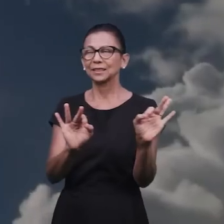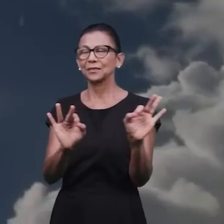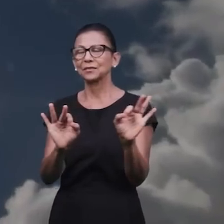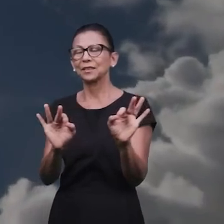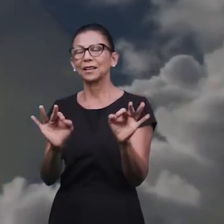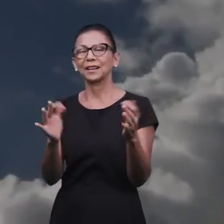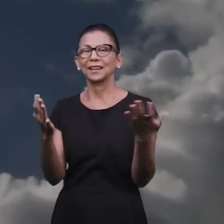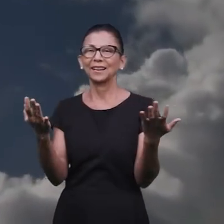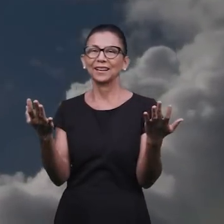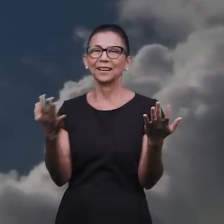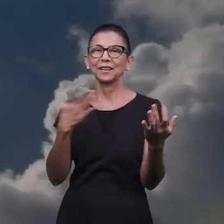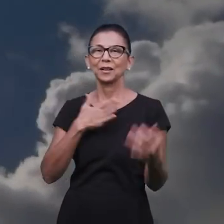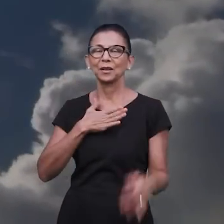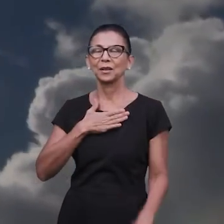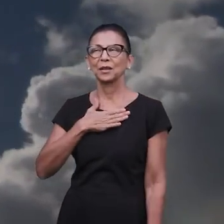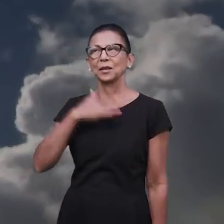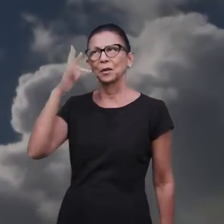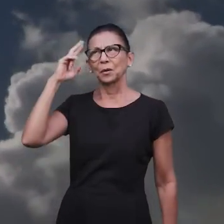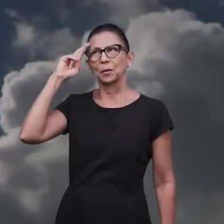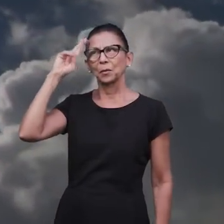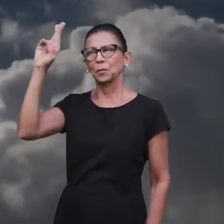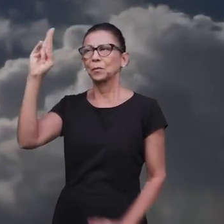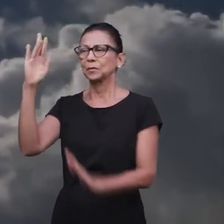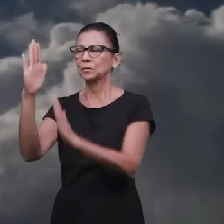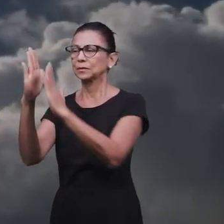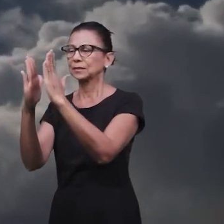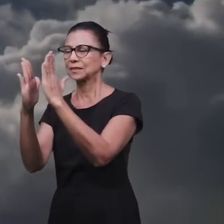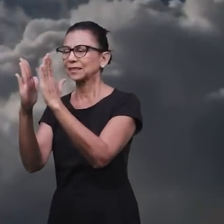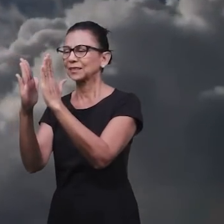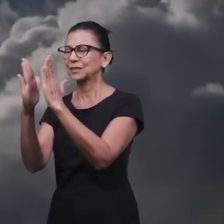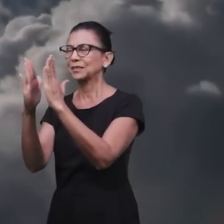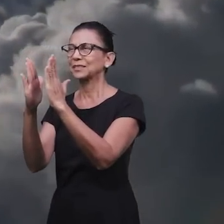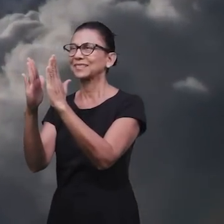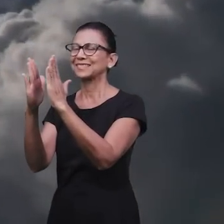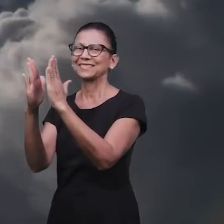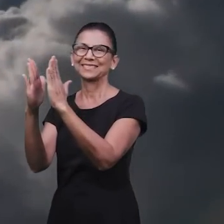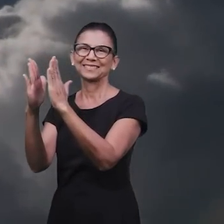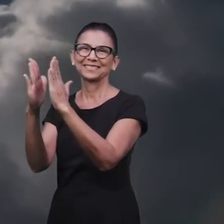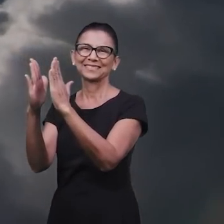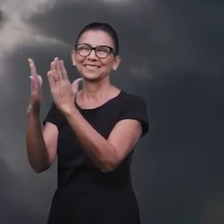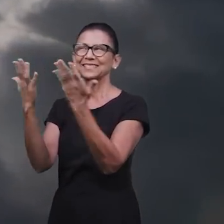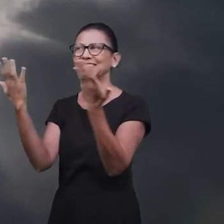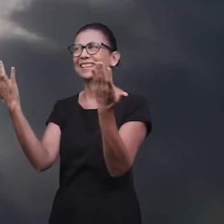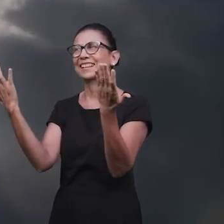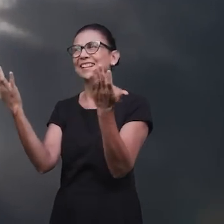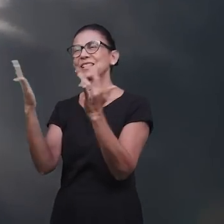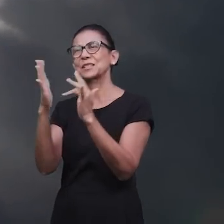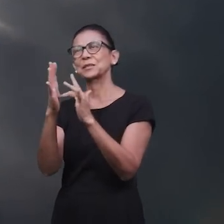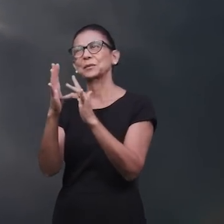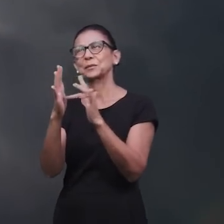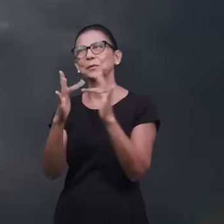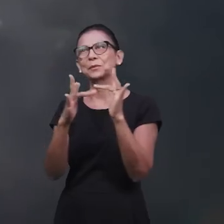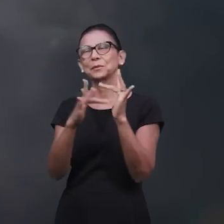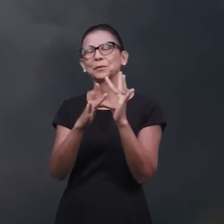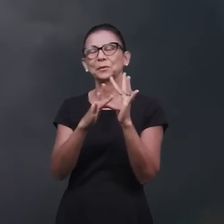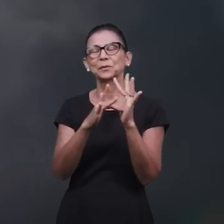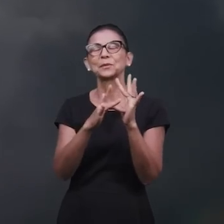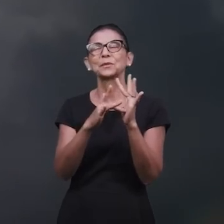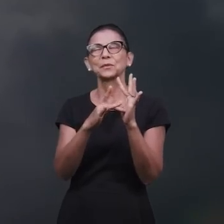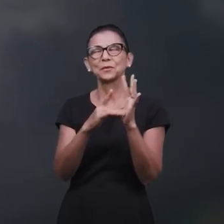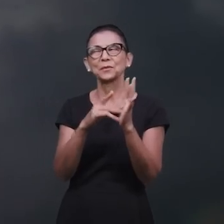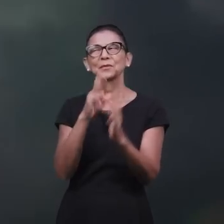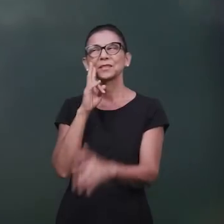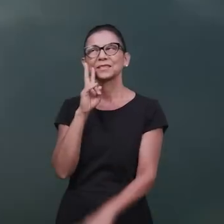preparou, ver face a face o meu Senhor